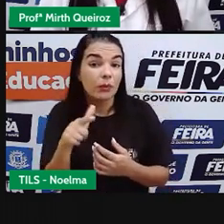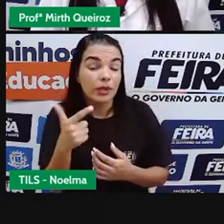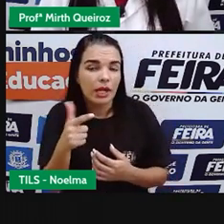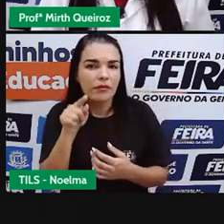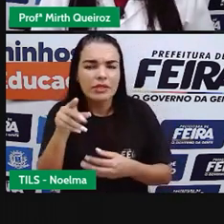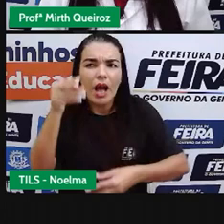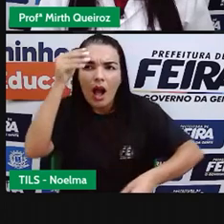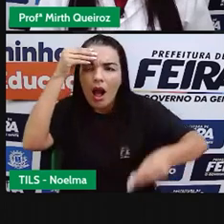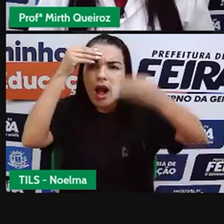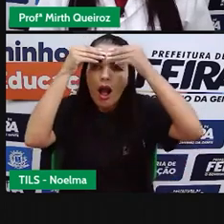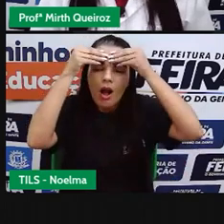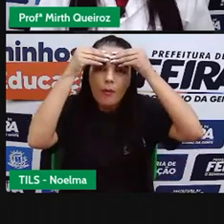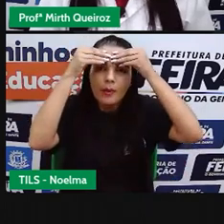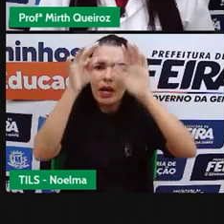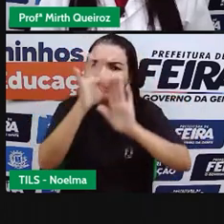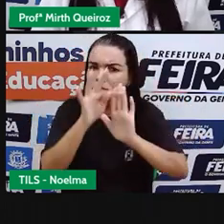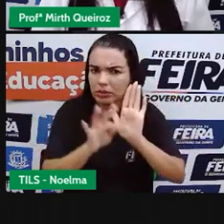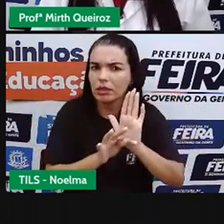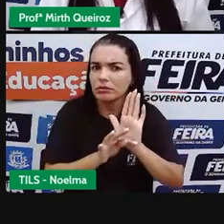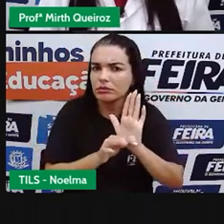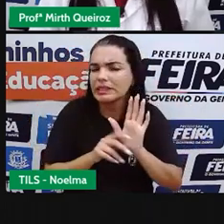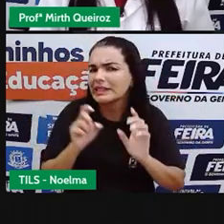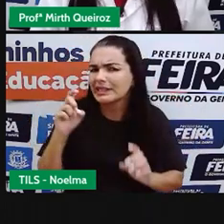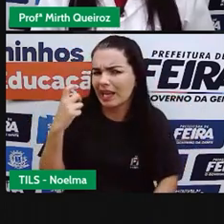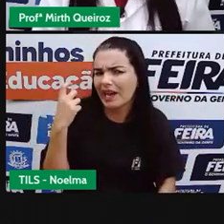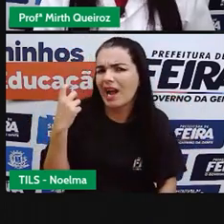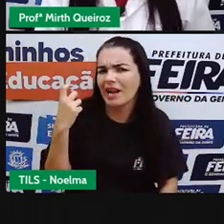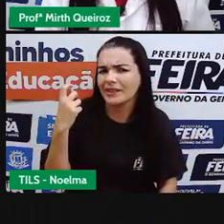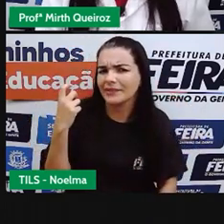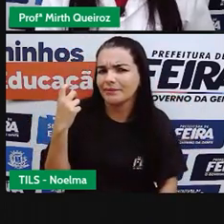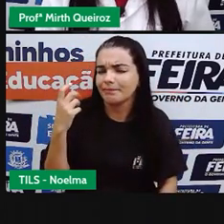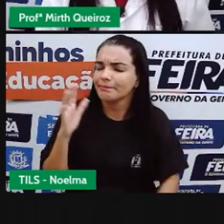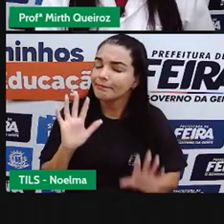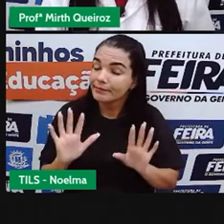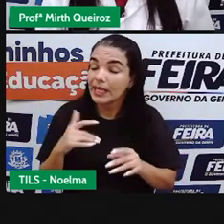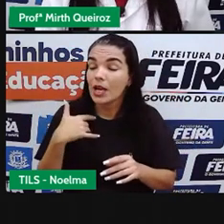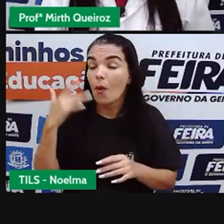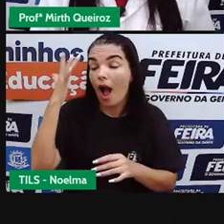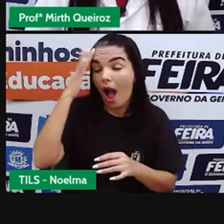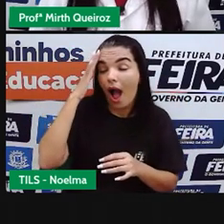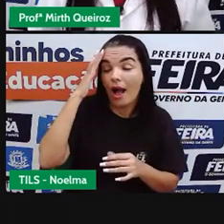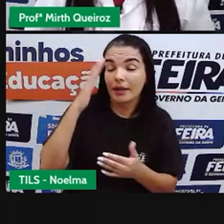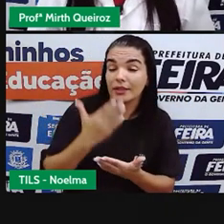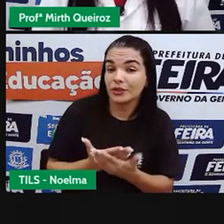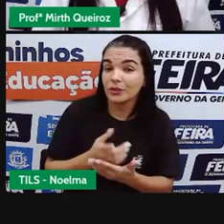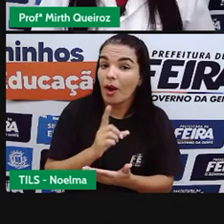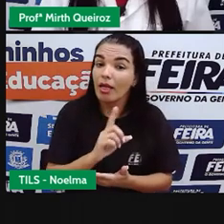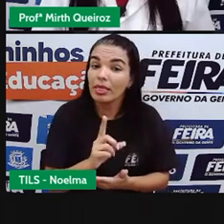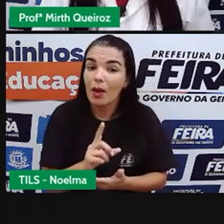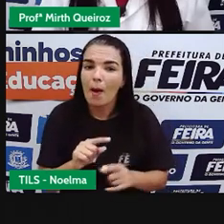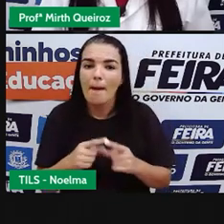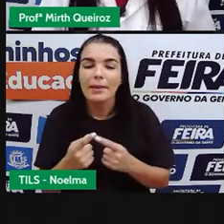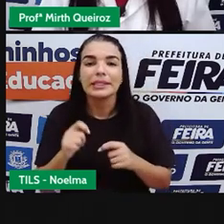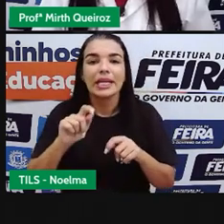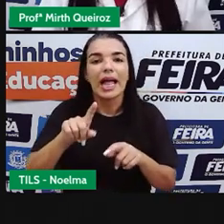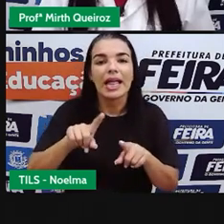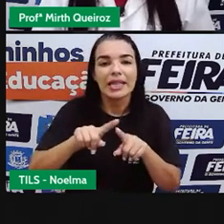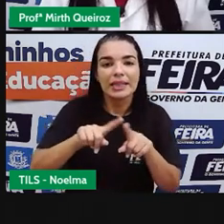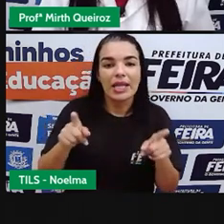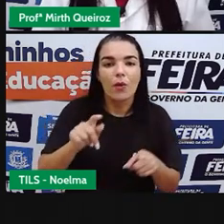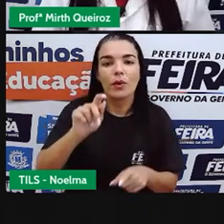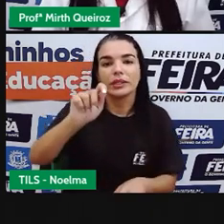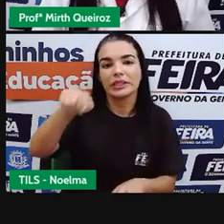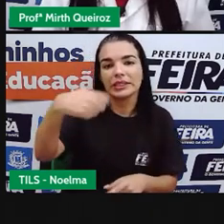o texto a ser lido? Eu acredito que não, né? Então, sinais de pontuação que nós